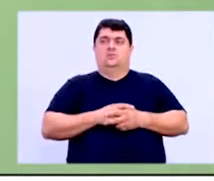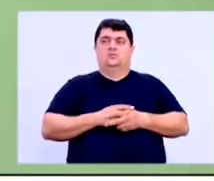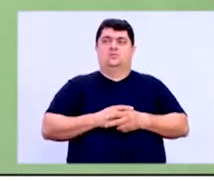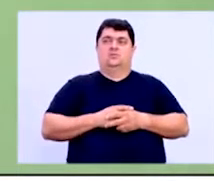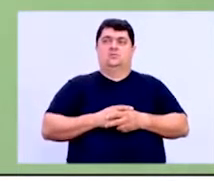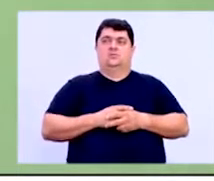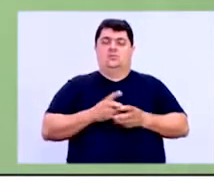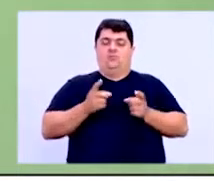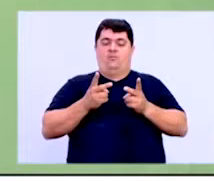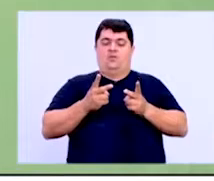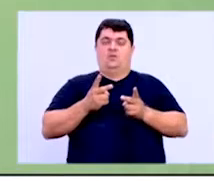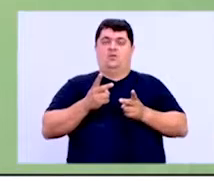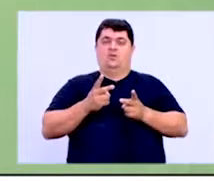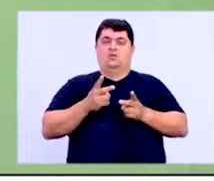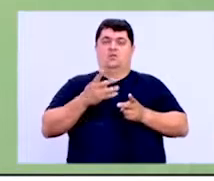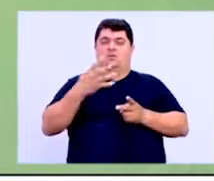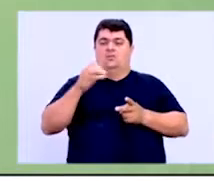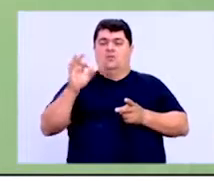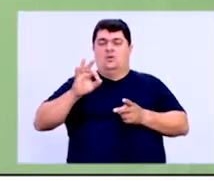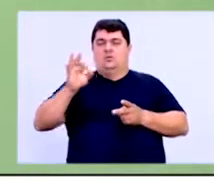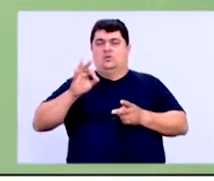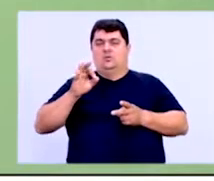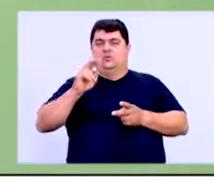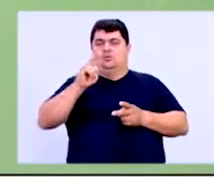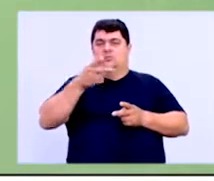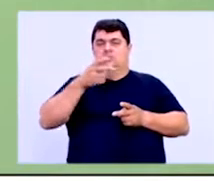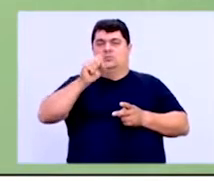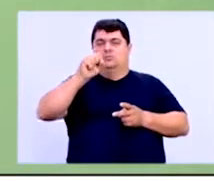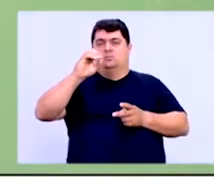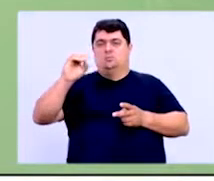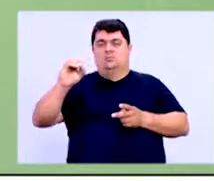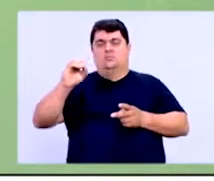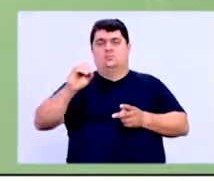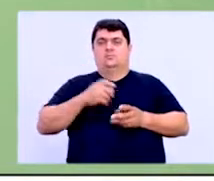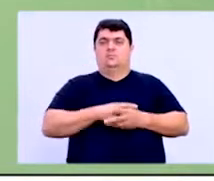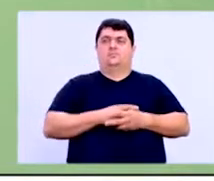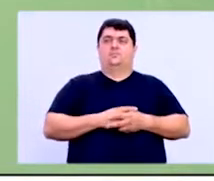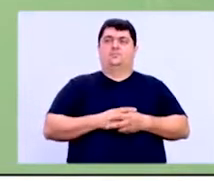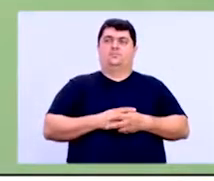o preço de venda, 40% de R$2 vai dar